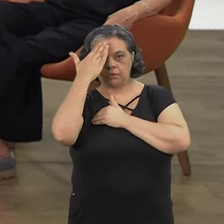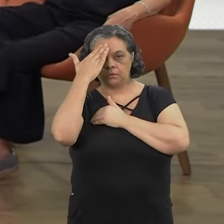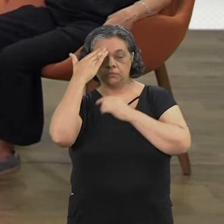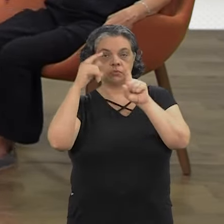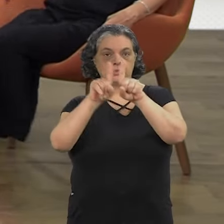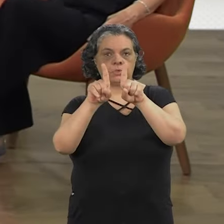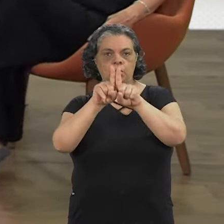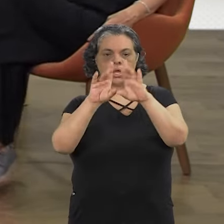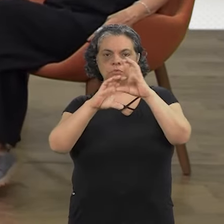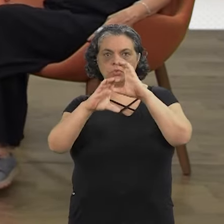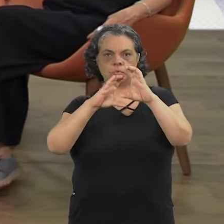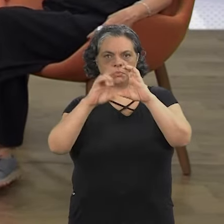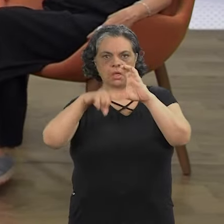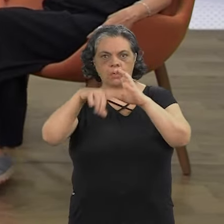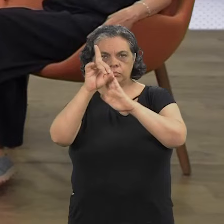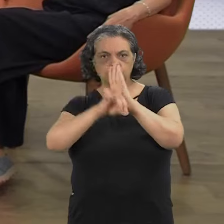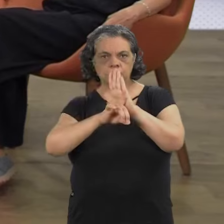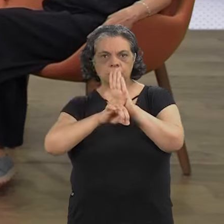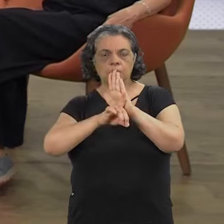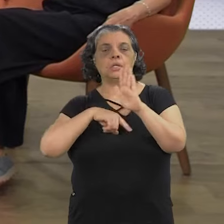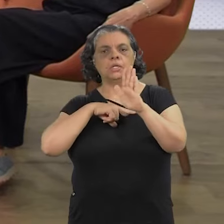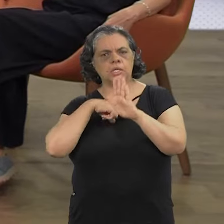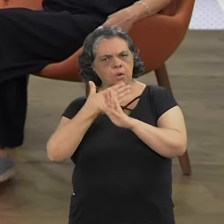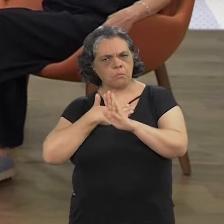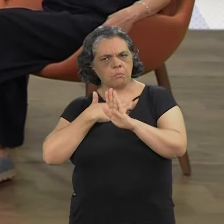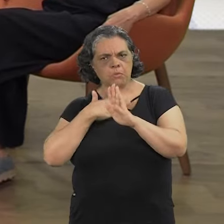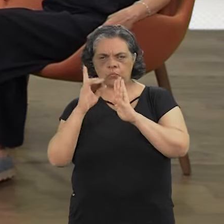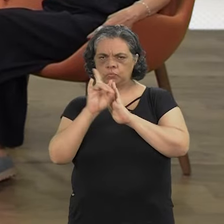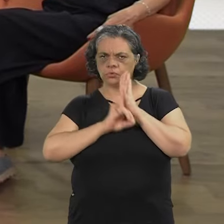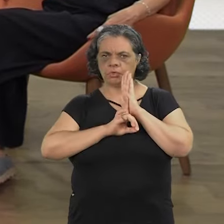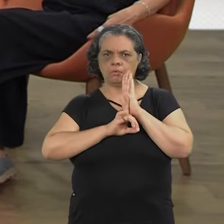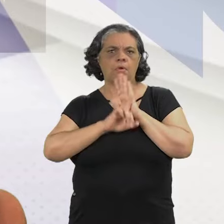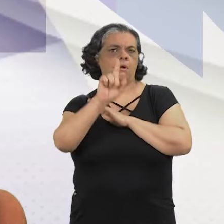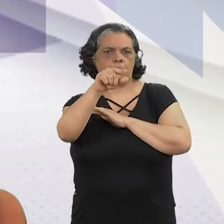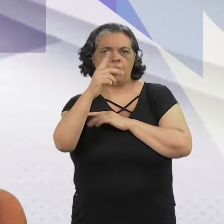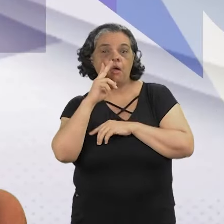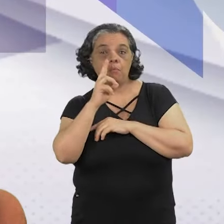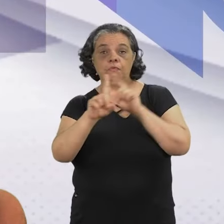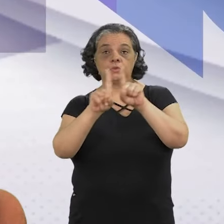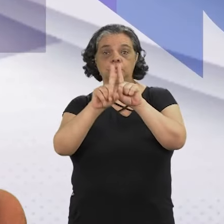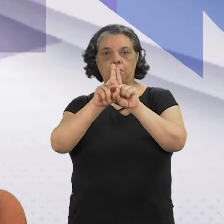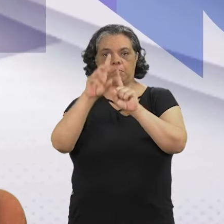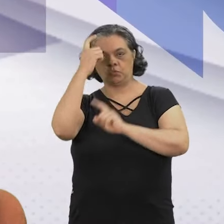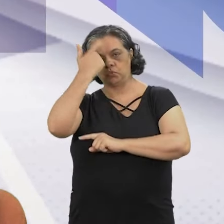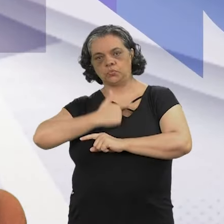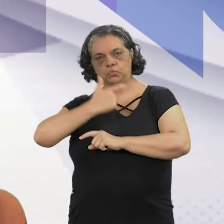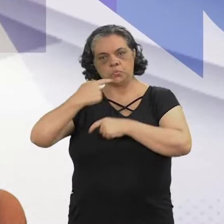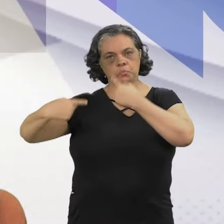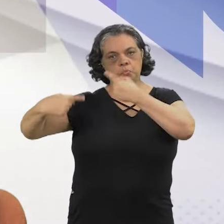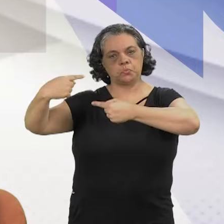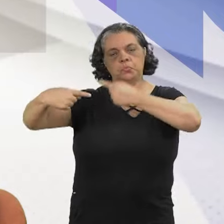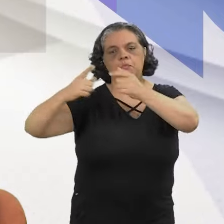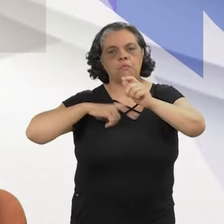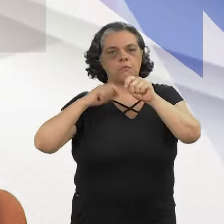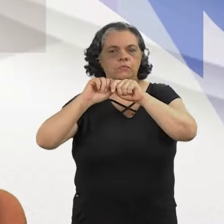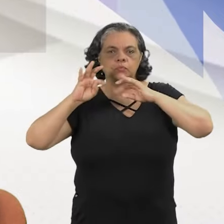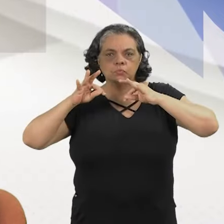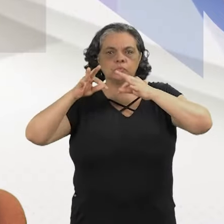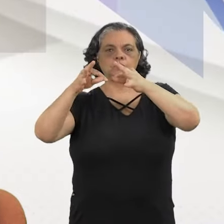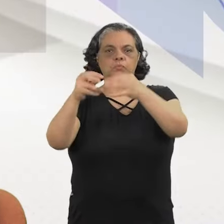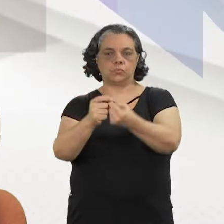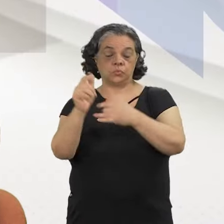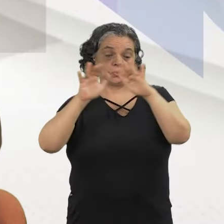entendo né que a comunicação é um direito né que é o meu direito eu me vejo também como um sujeito político né vou fazer de